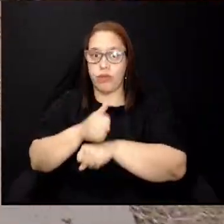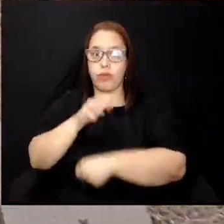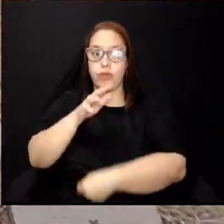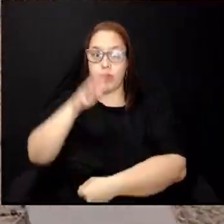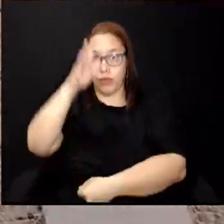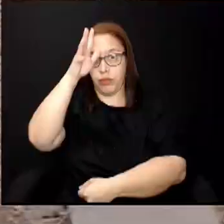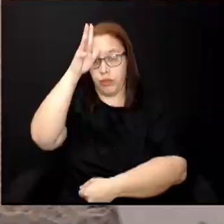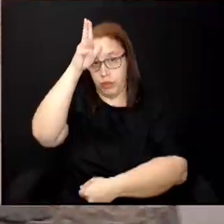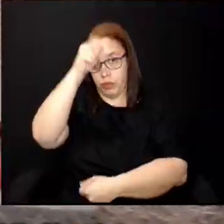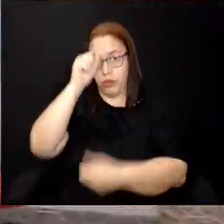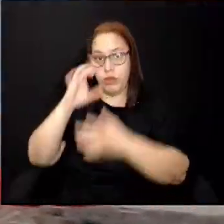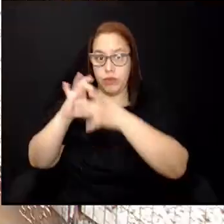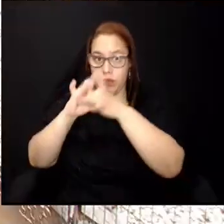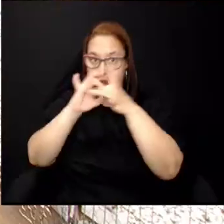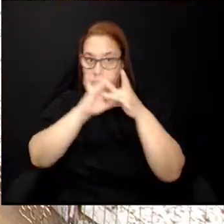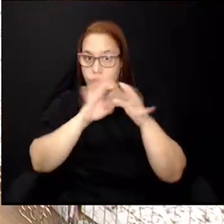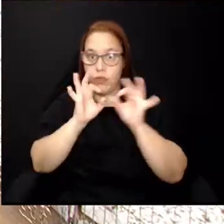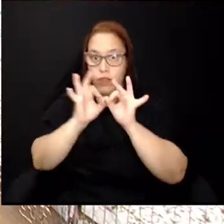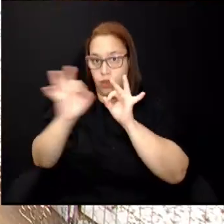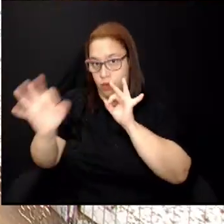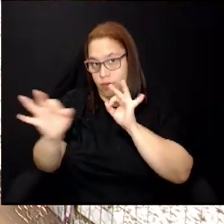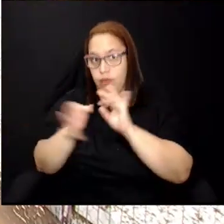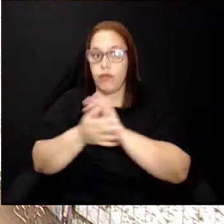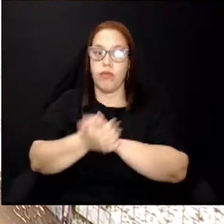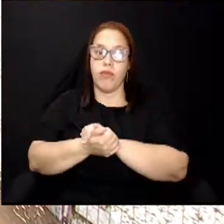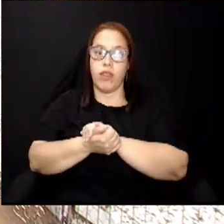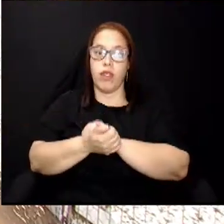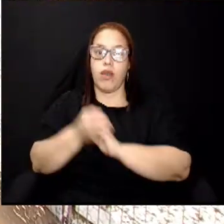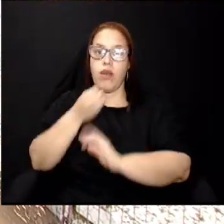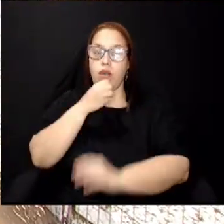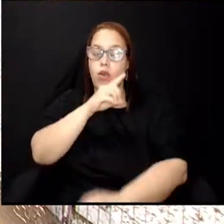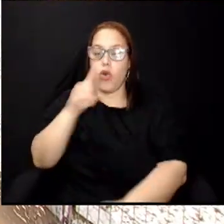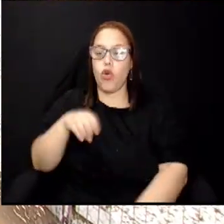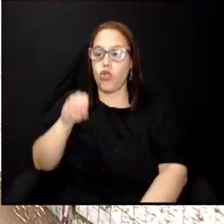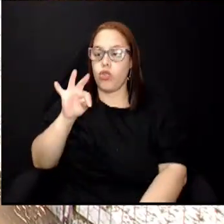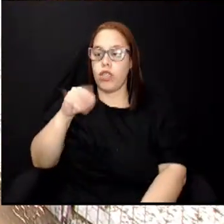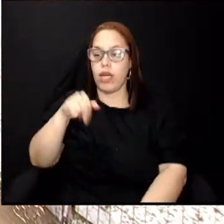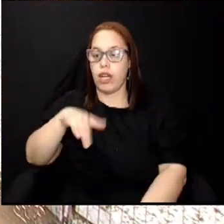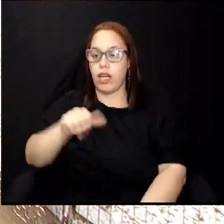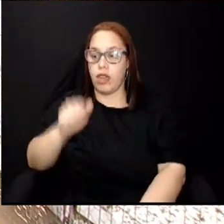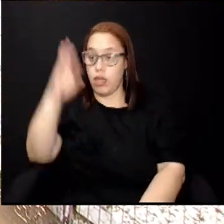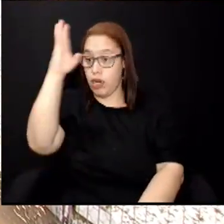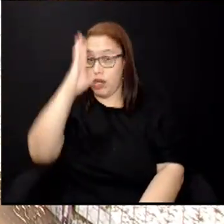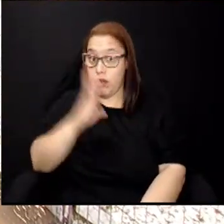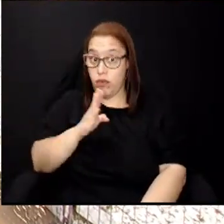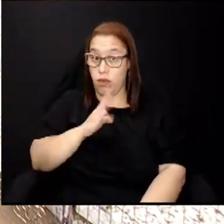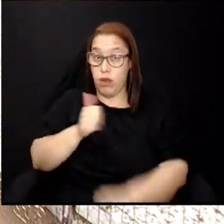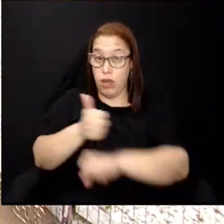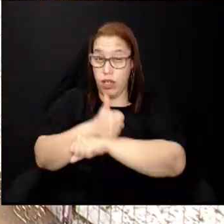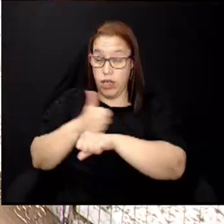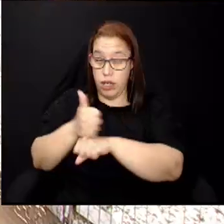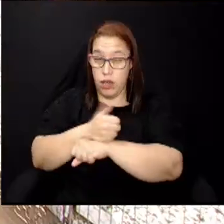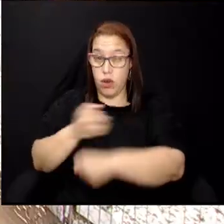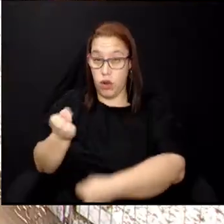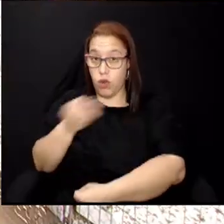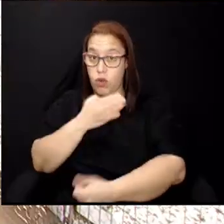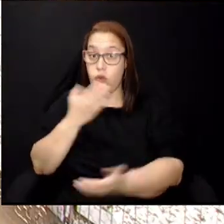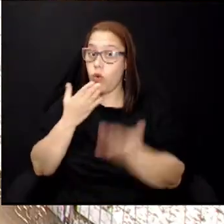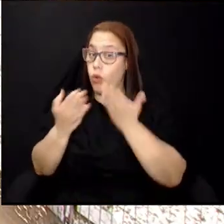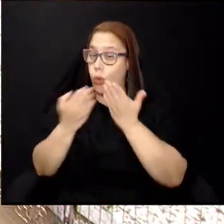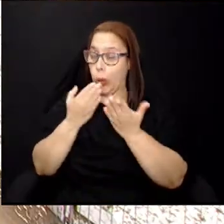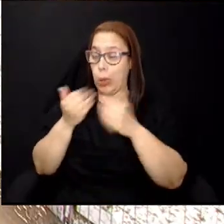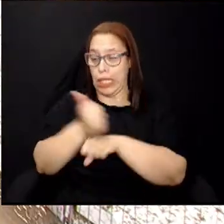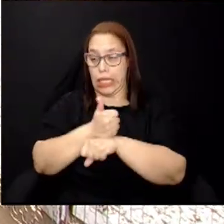não estariam longe mesmo. Bom, a zootecnia, no Brasil, ela é uma profissão recente, comparada com as outras profissões,